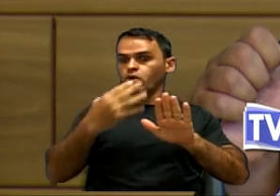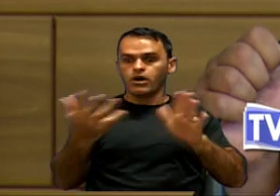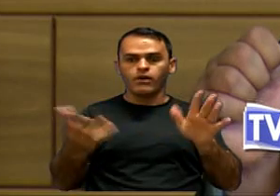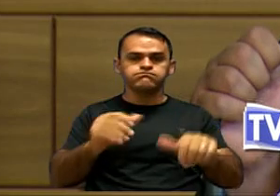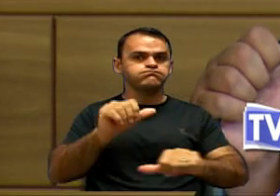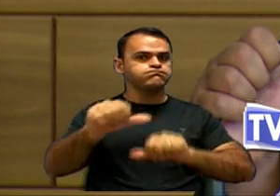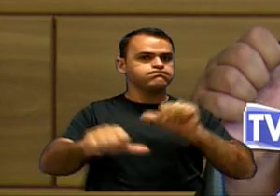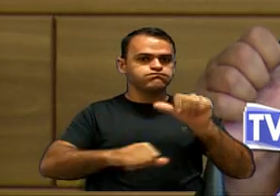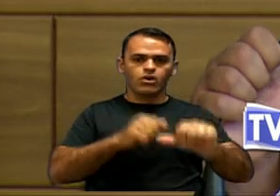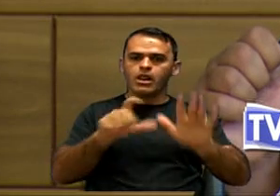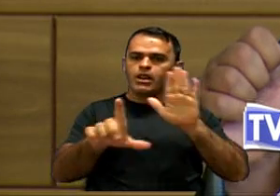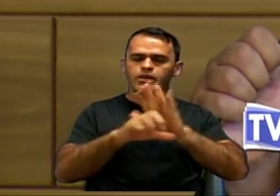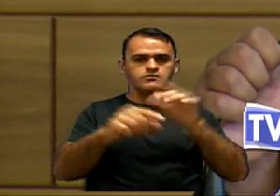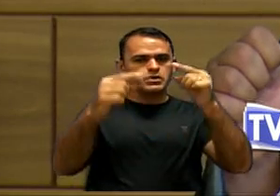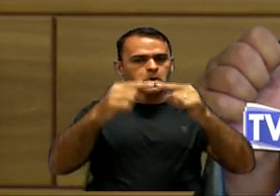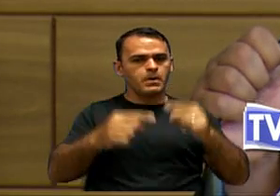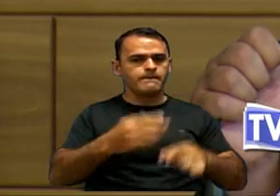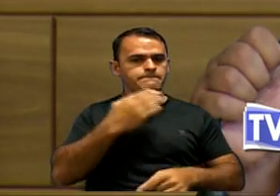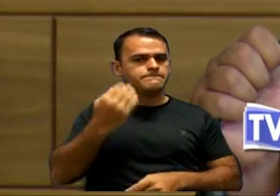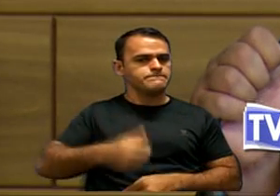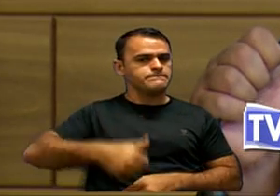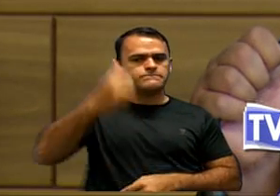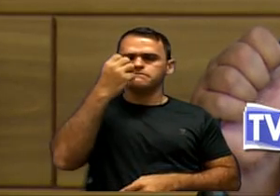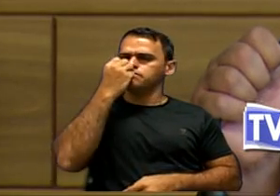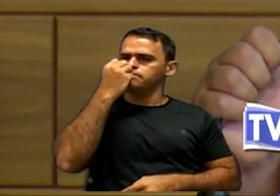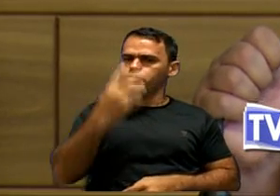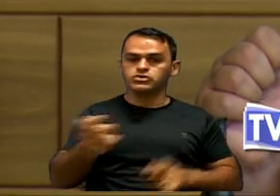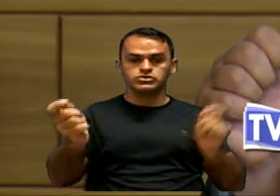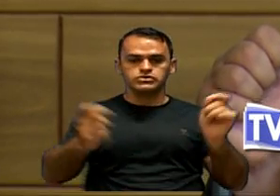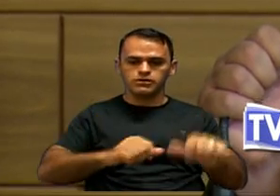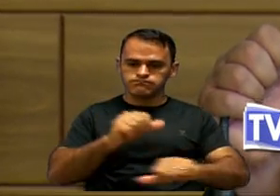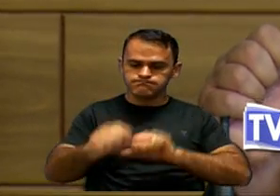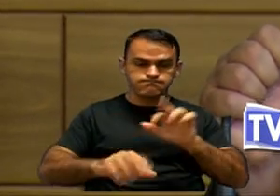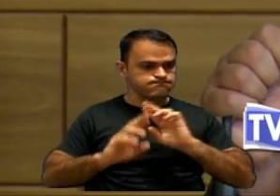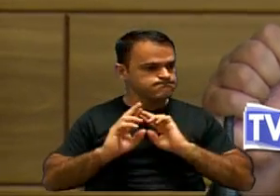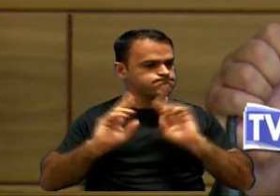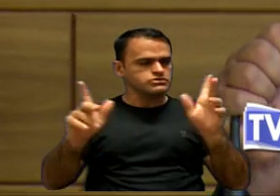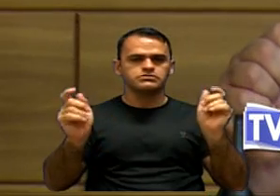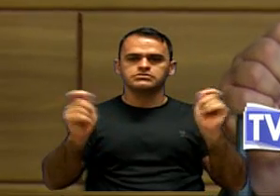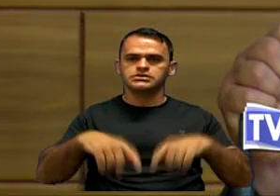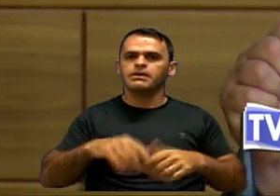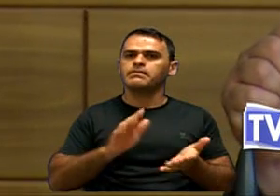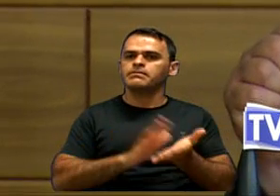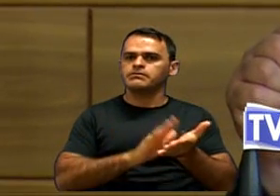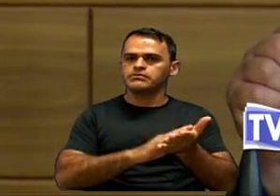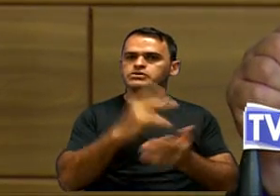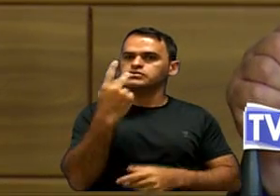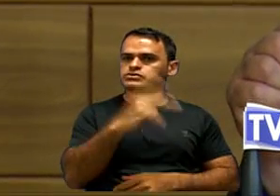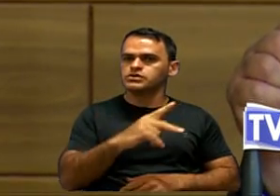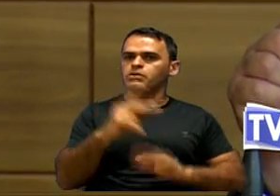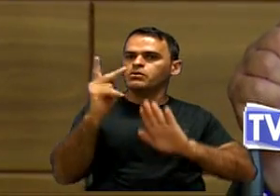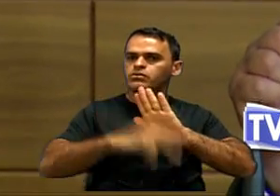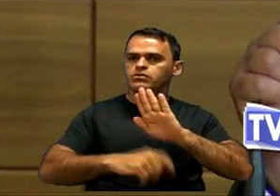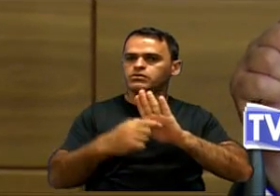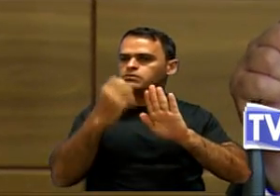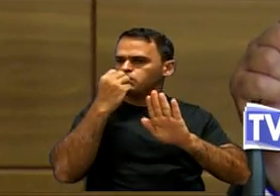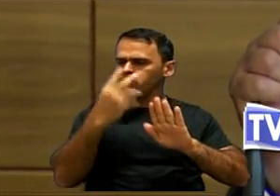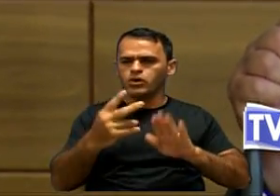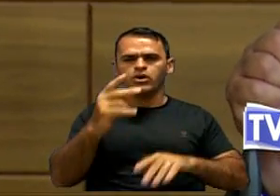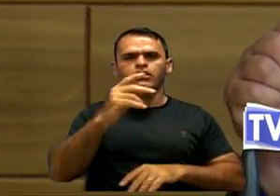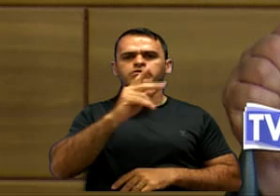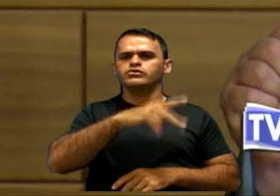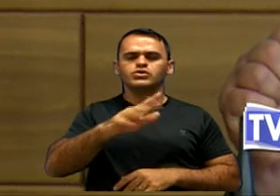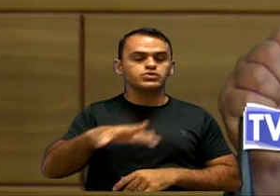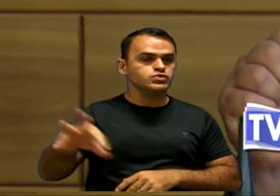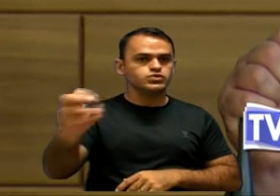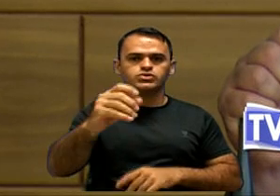agora, tornando ela constitucional, ficou melhor ainda, porque nós estamos aqui para fazer a diferença. Então, o senhor está de parabéns por esse projeto, parabéns aos professores aí, que